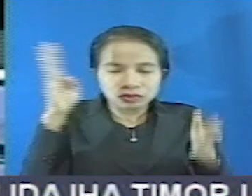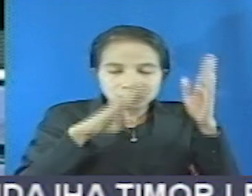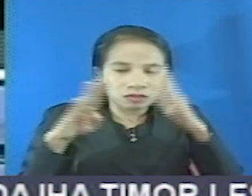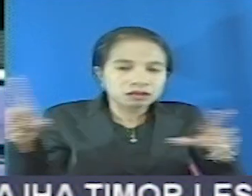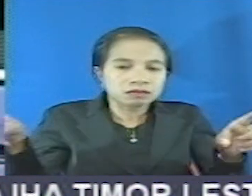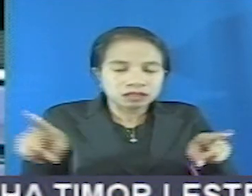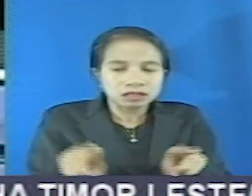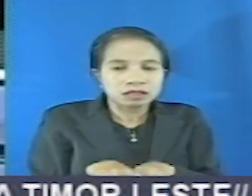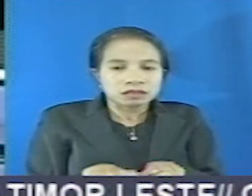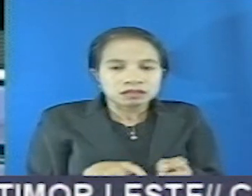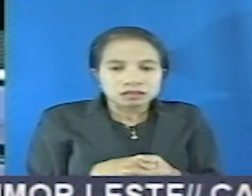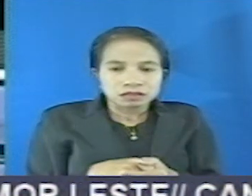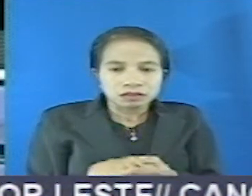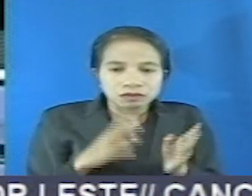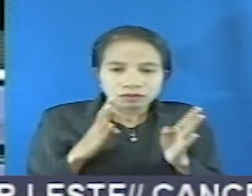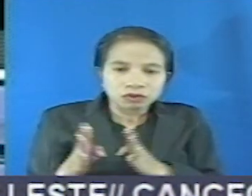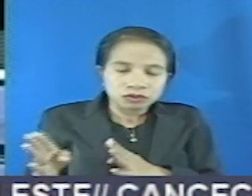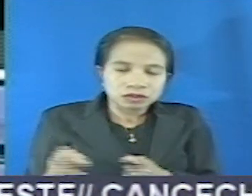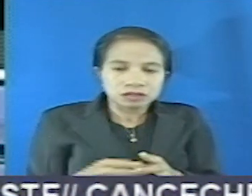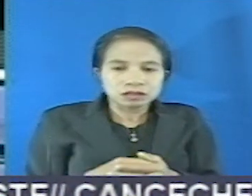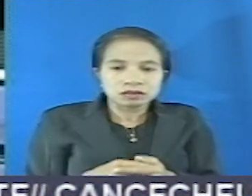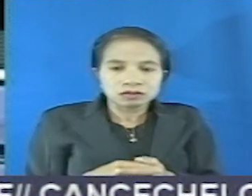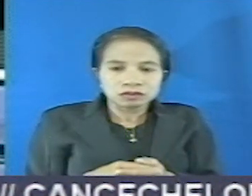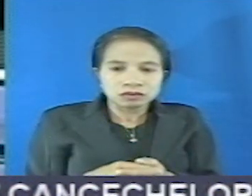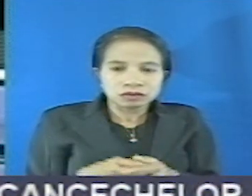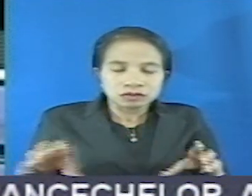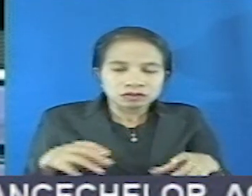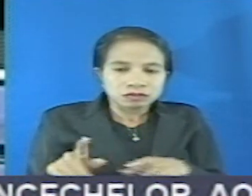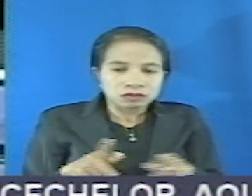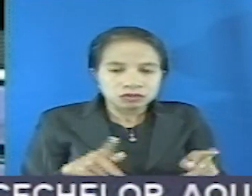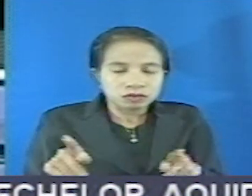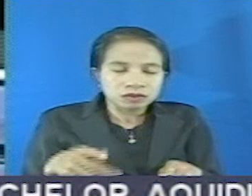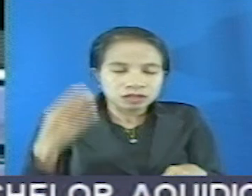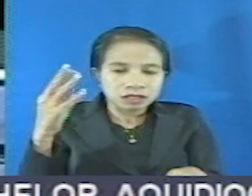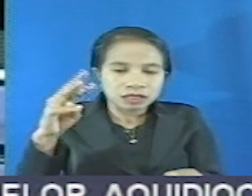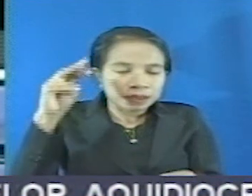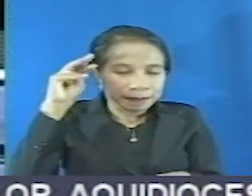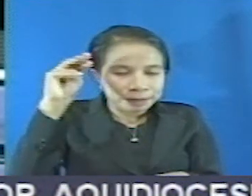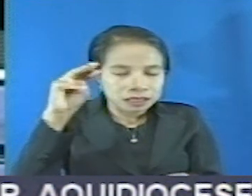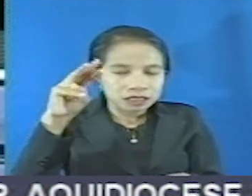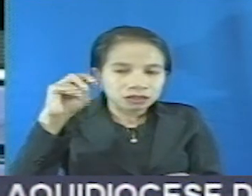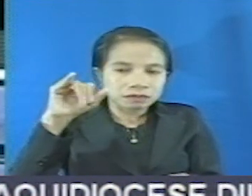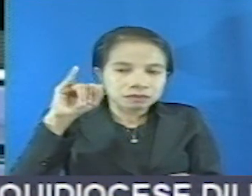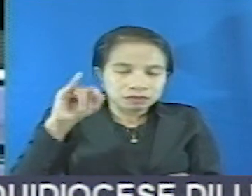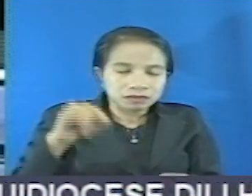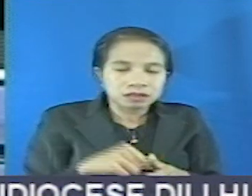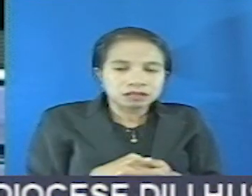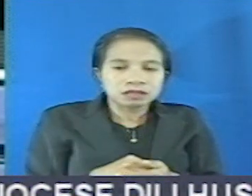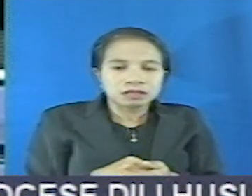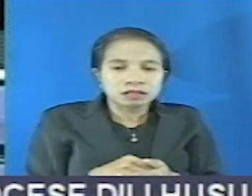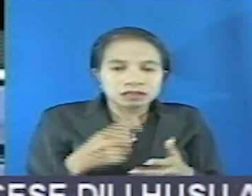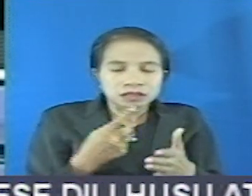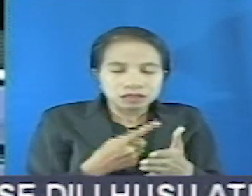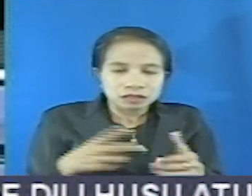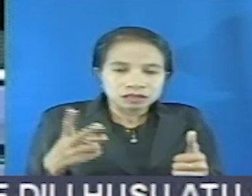ligado ho processo aprovisionamento o contrato público nebe ia ministério interior ninem e atuação balo senhor vice